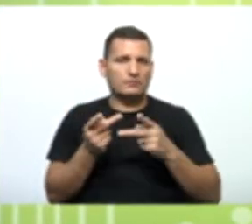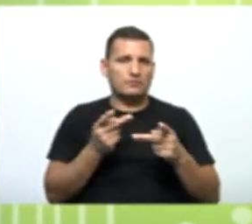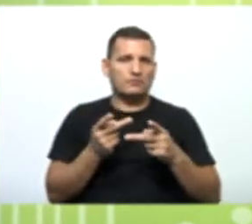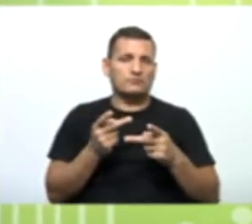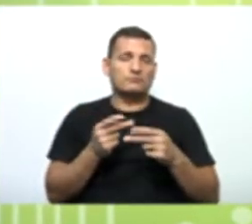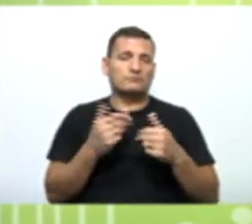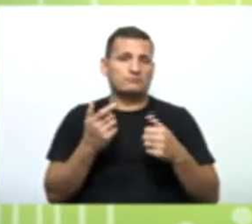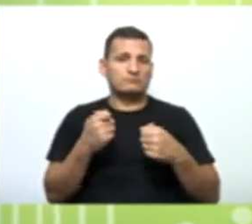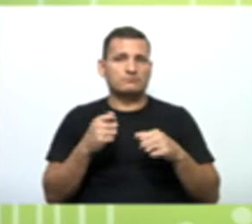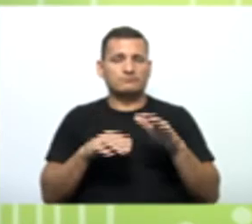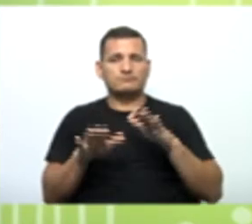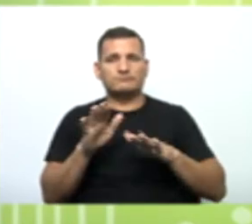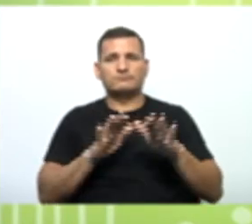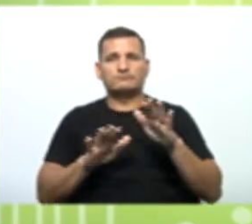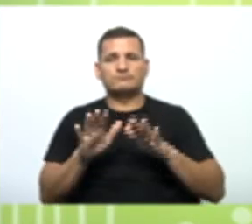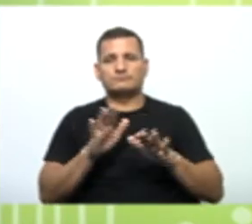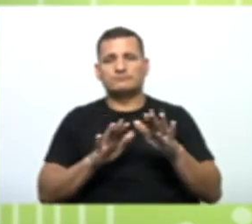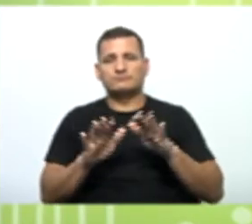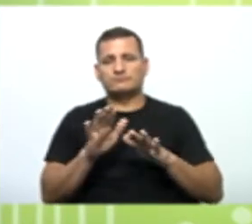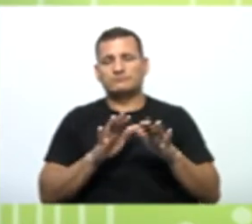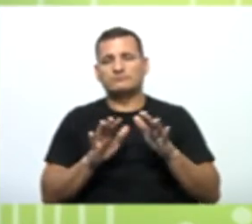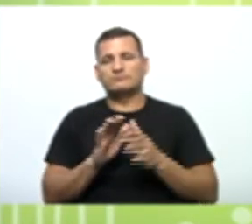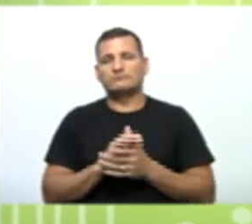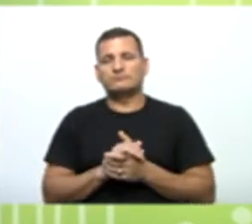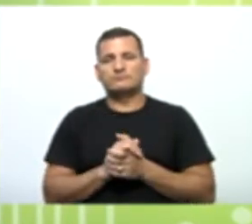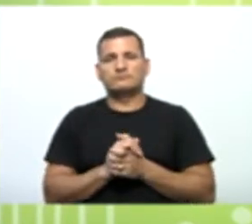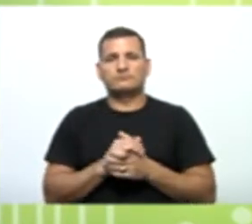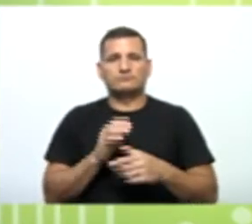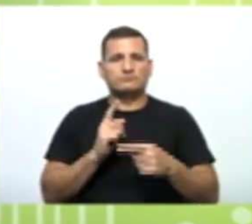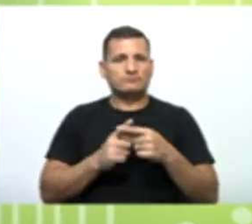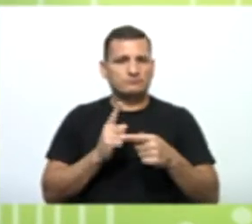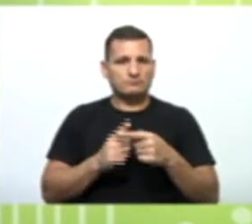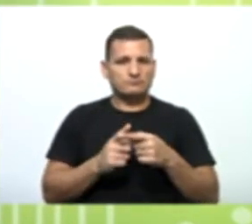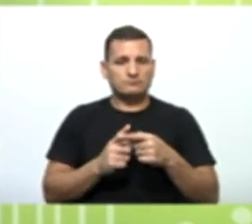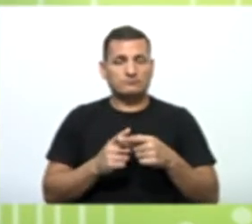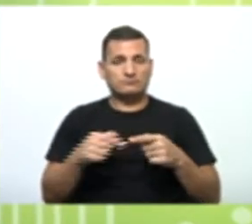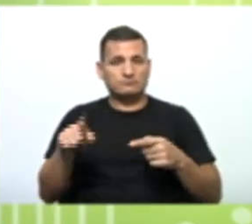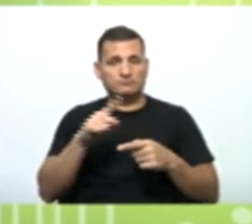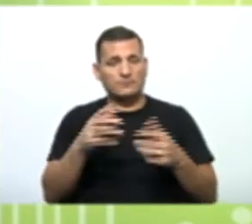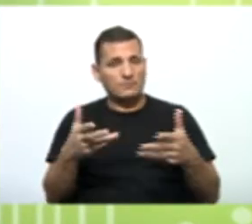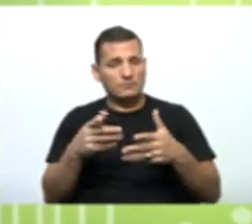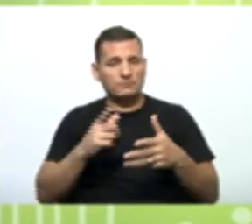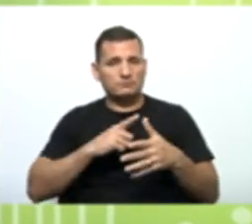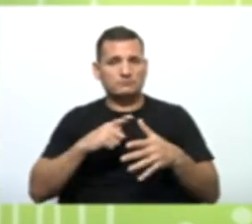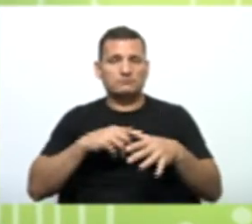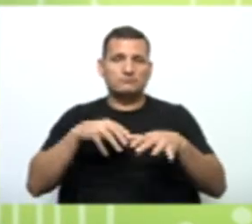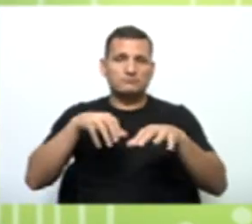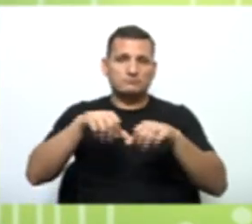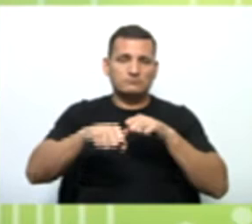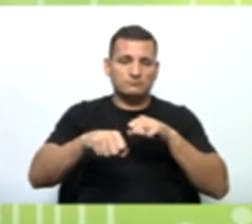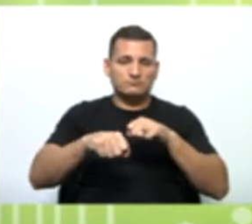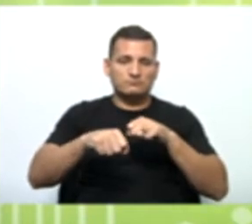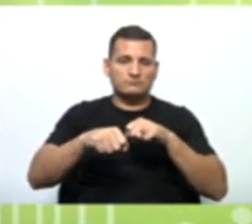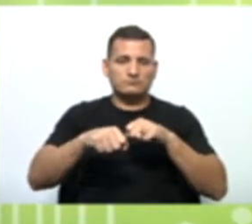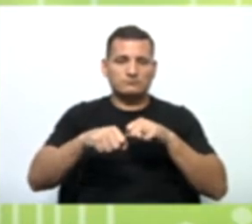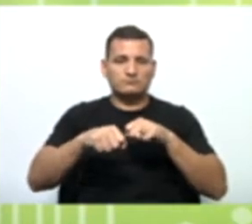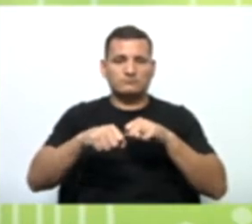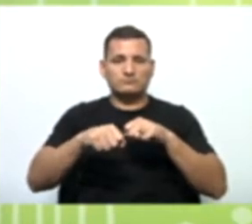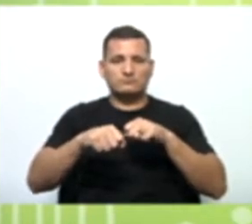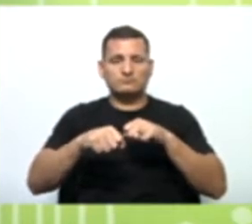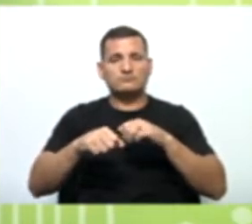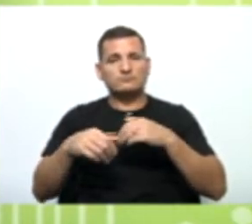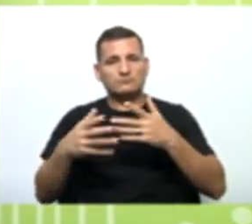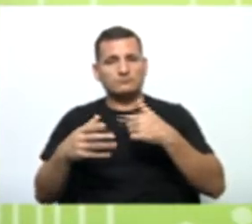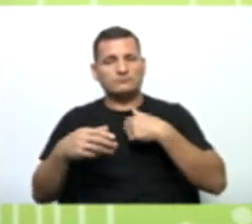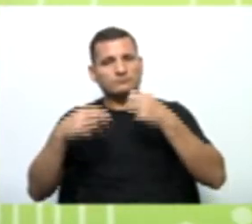o cuidado que a gente vai ter até a partir de agora. Por quê? Vocês estão tendo uma formação. Então, assim, eu